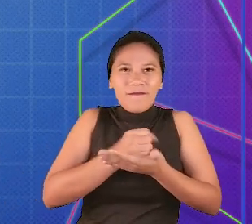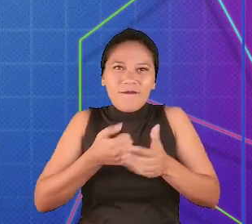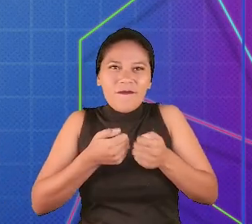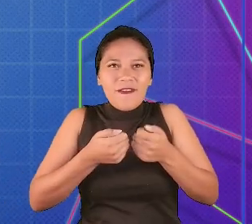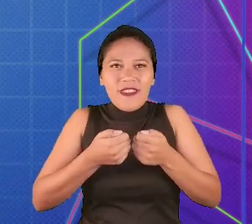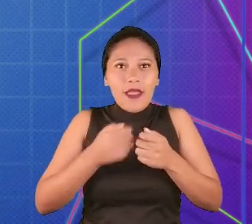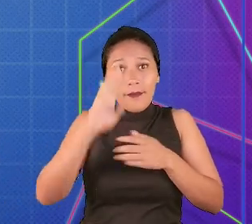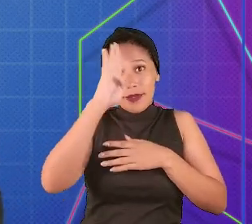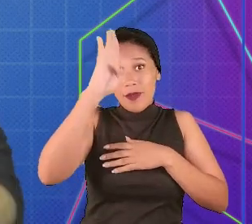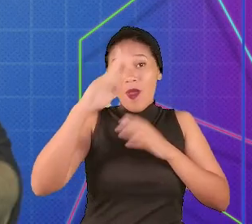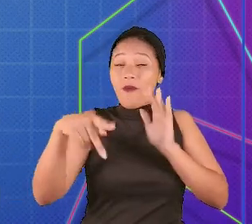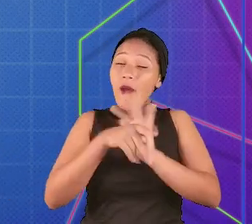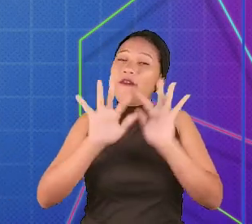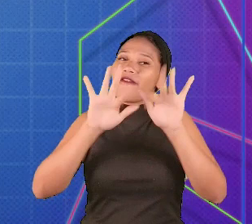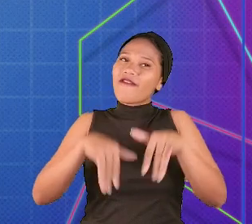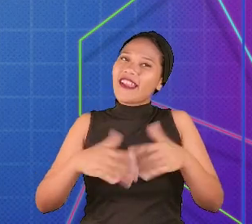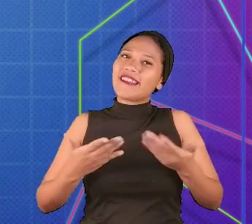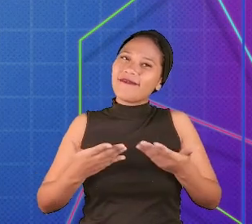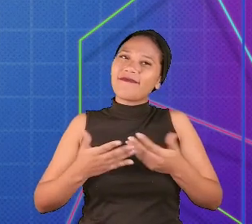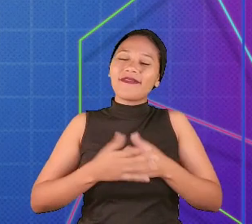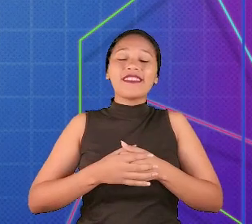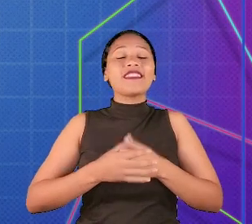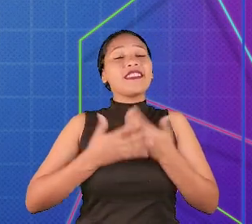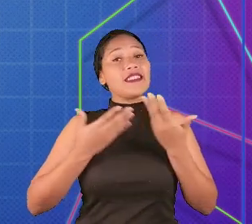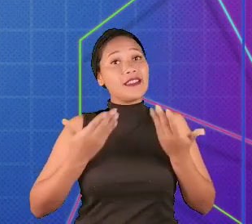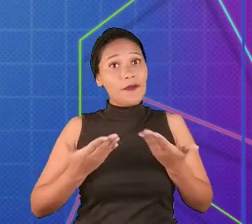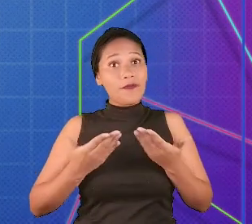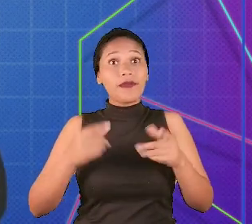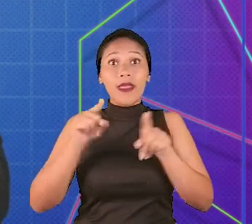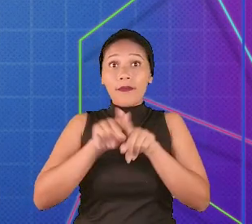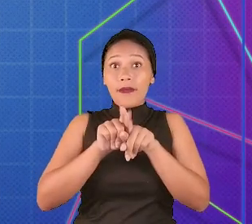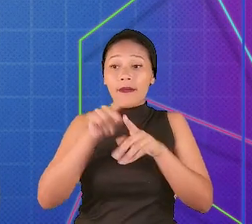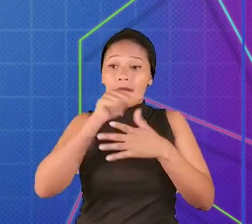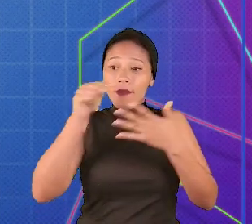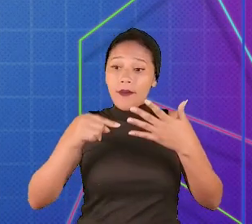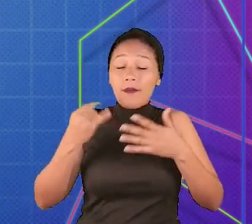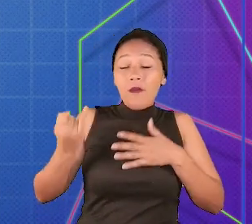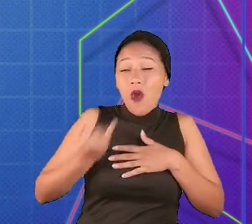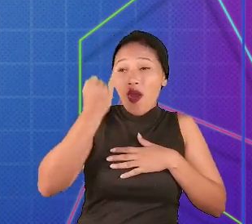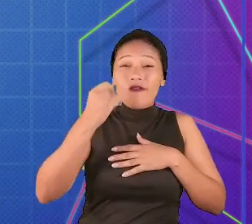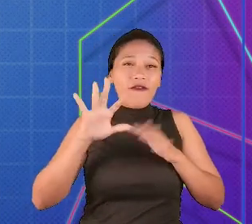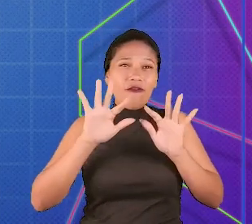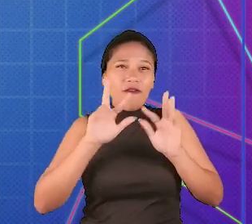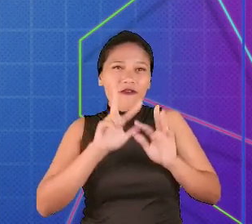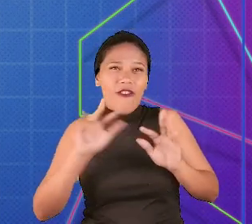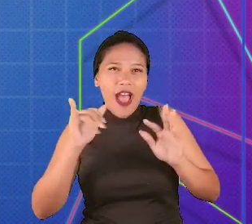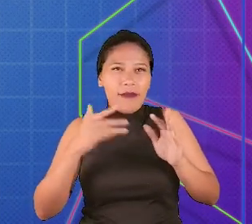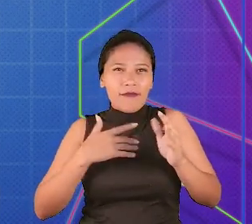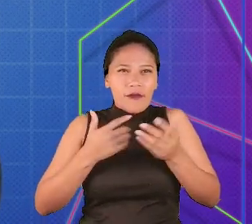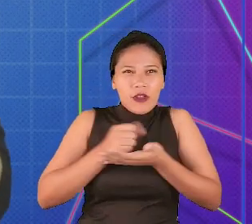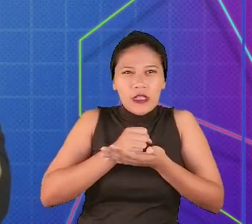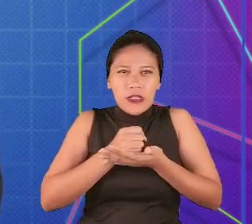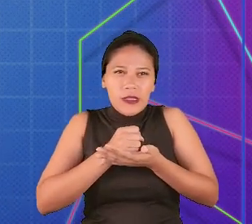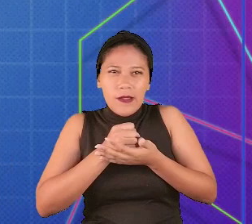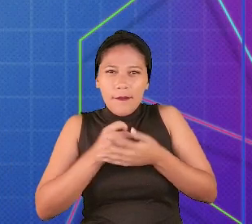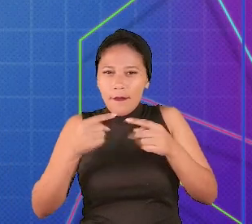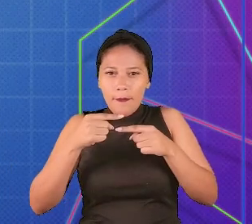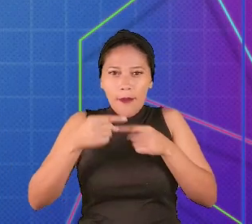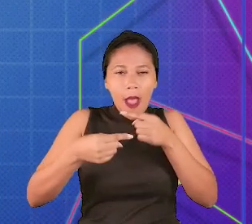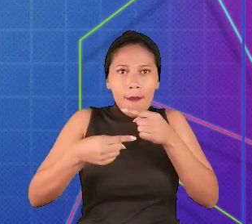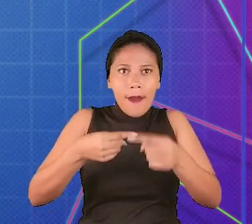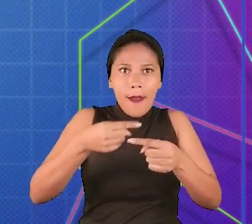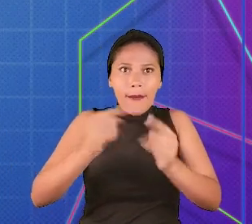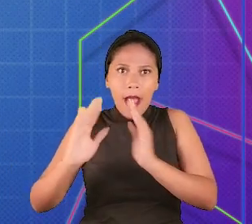e principalmente por tê-la finalizado. Por fim, um detalhe importante: o que vai definir quando o jogo vai de uma parte